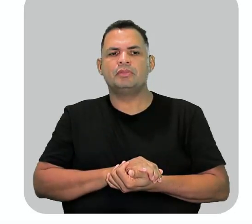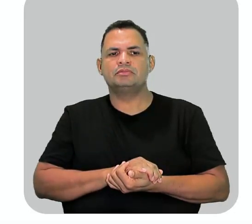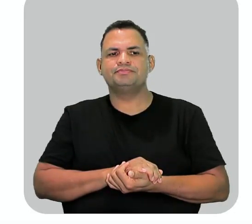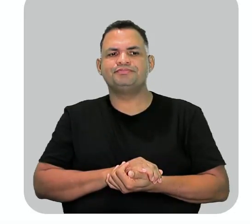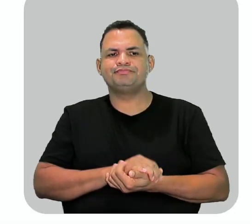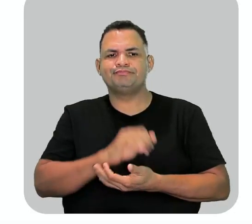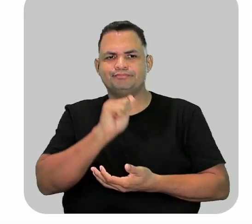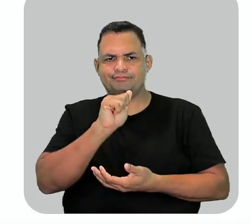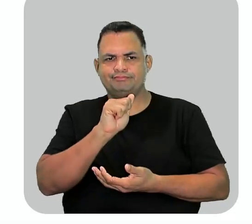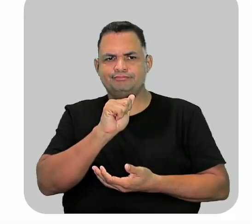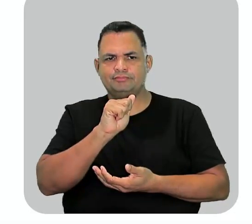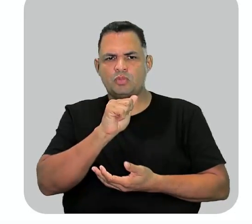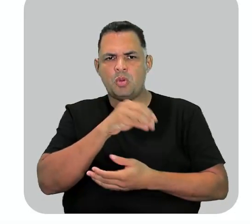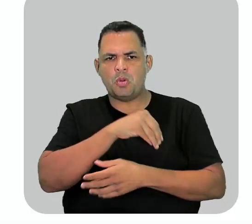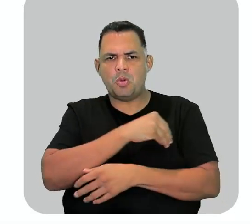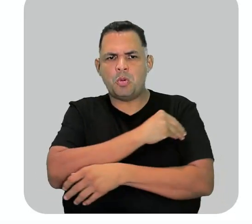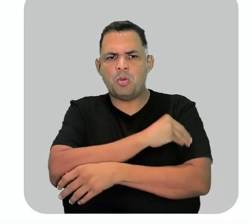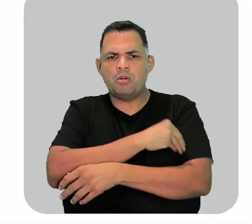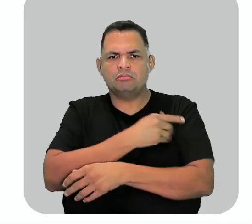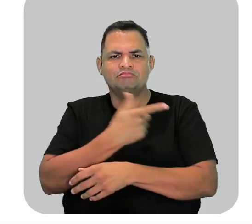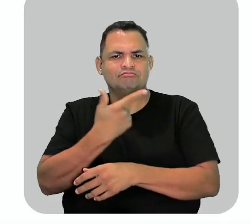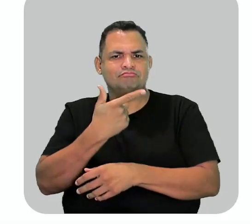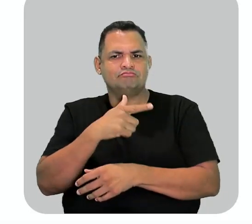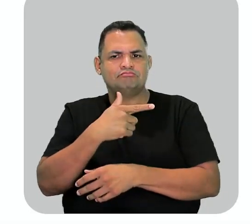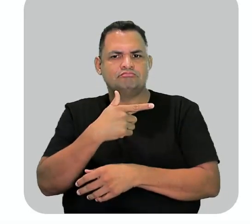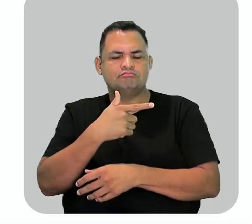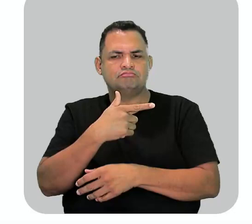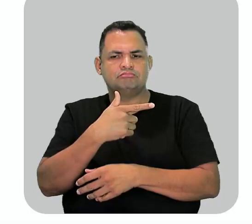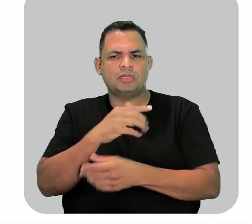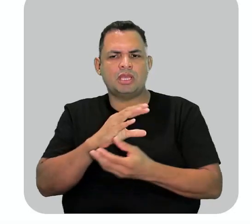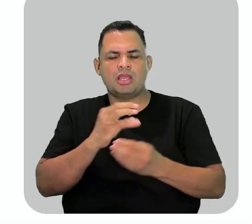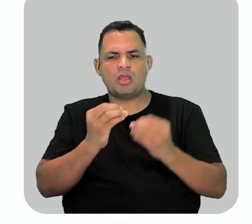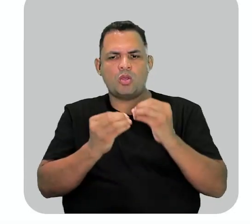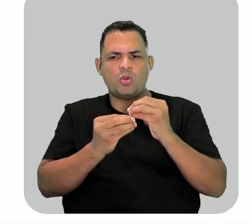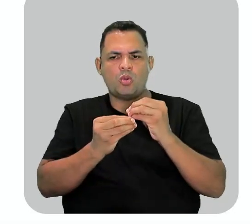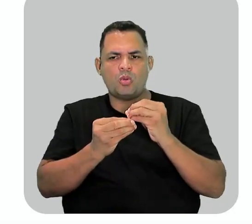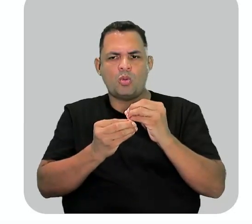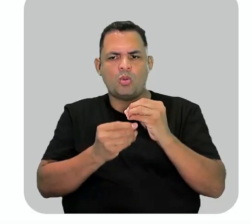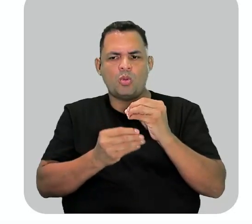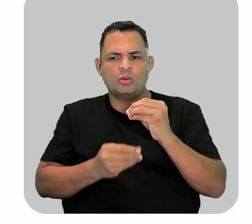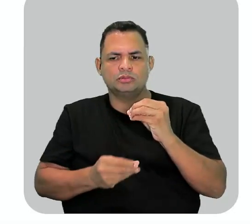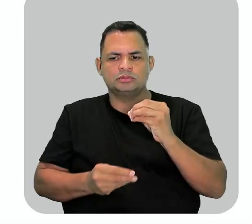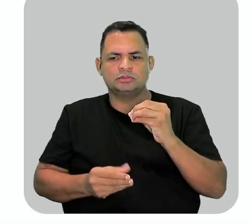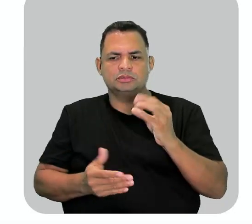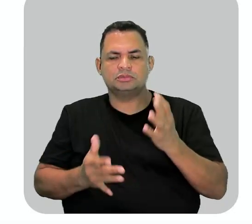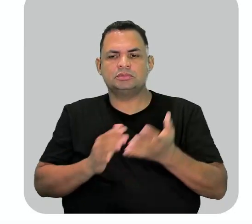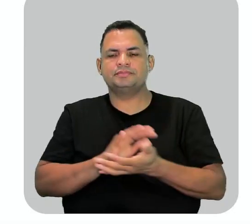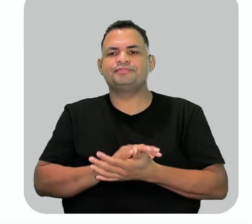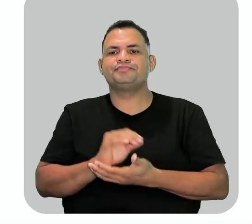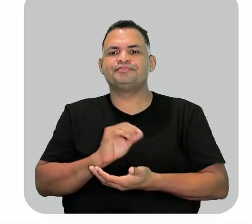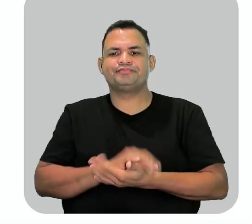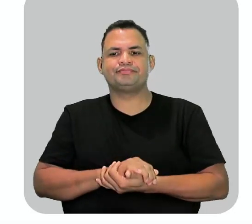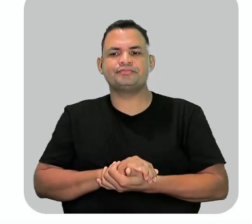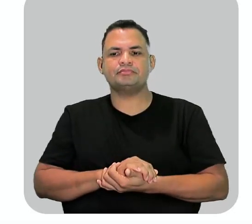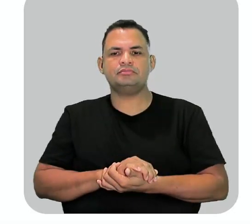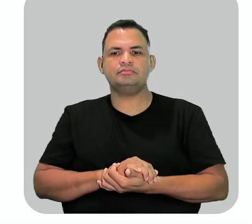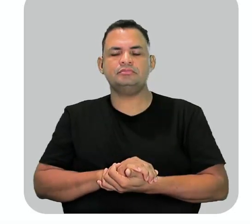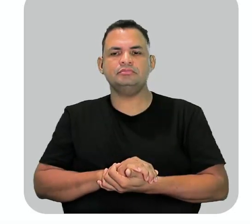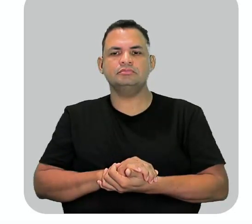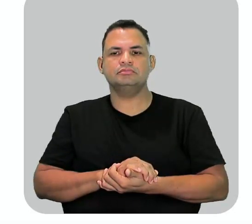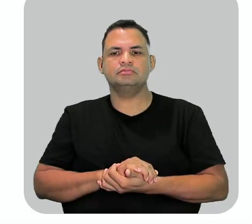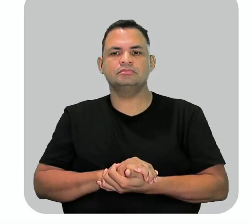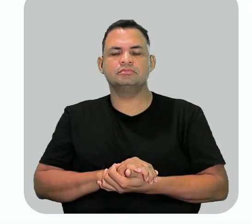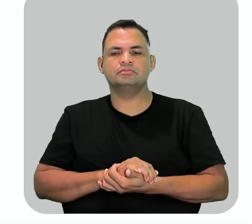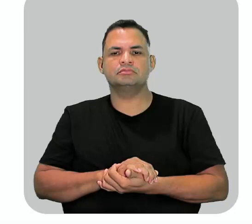sofrem oxidação. Nós vimos já na aula anterior e nesta aula aqui que sofrem sim.